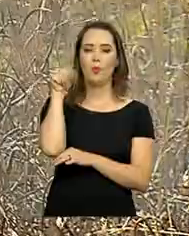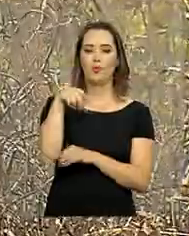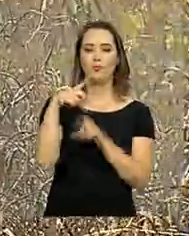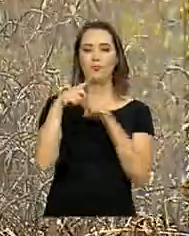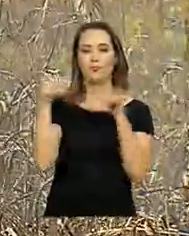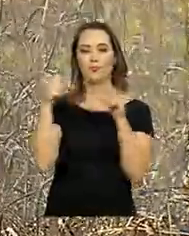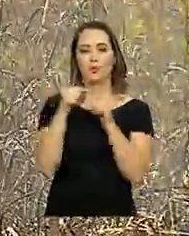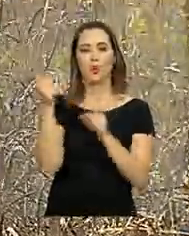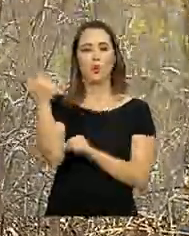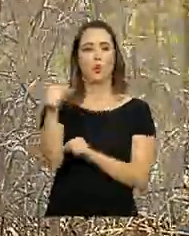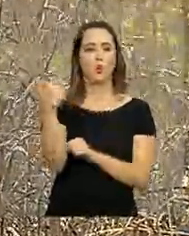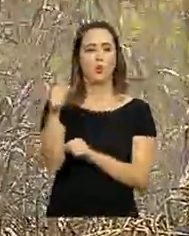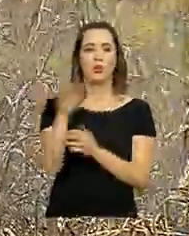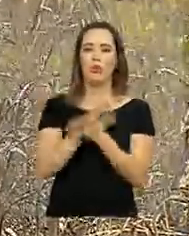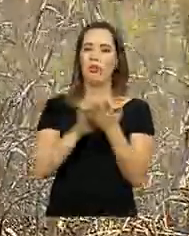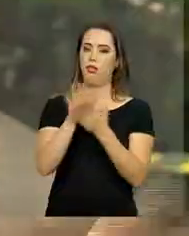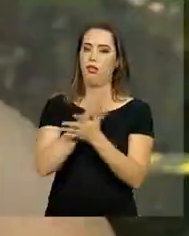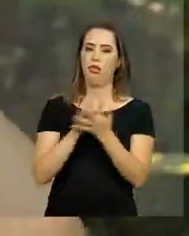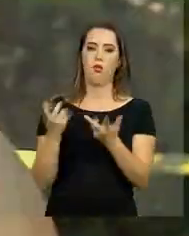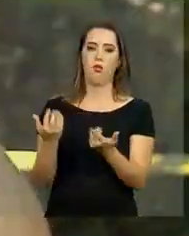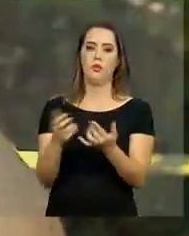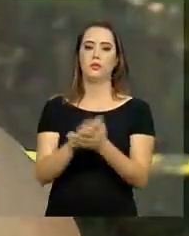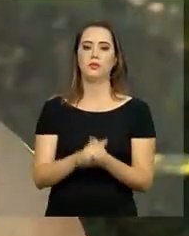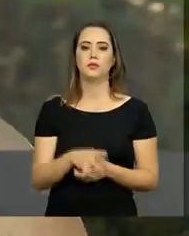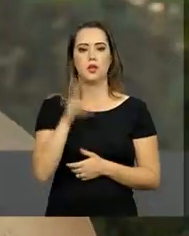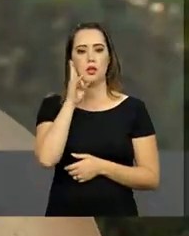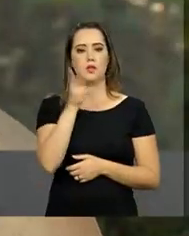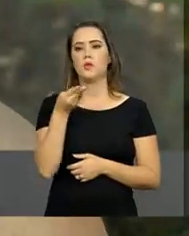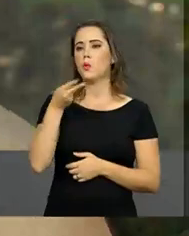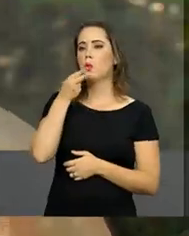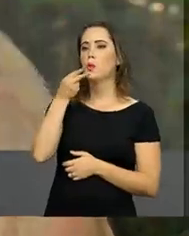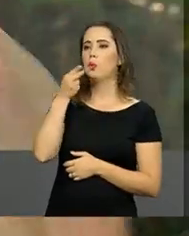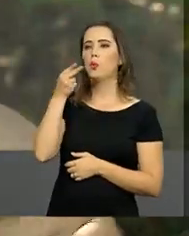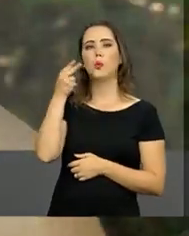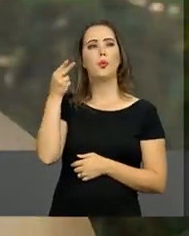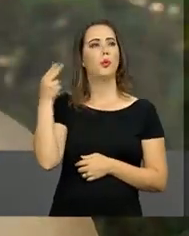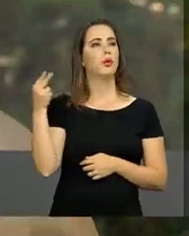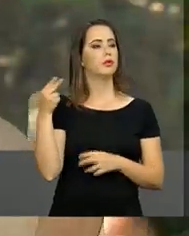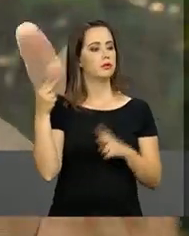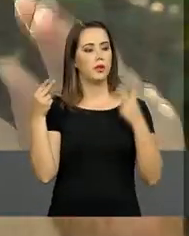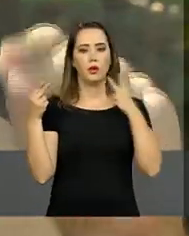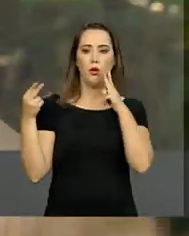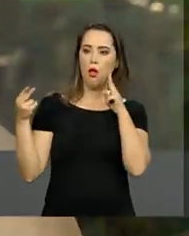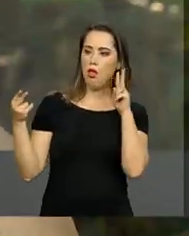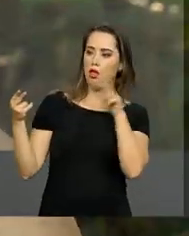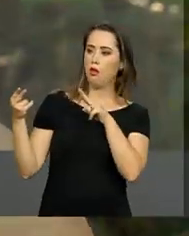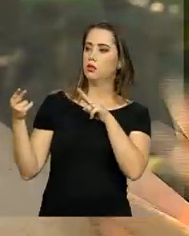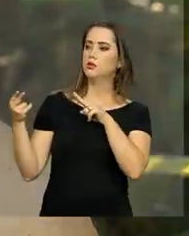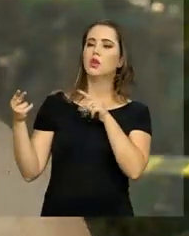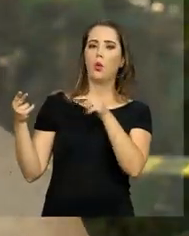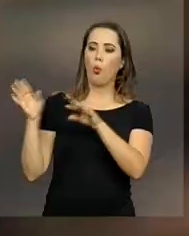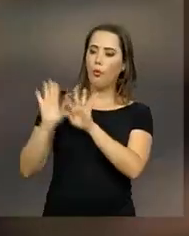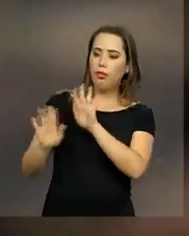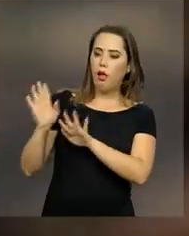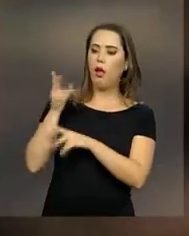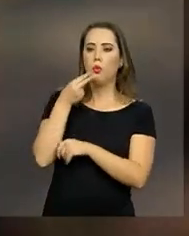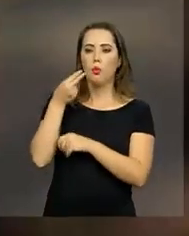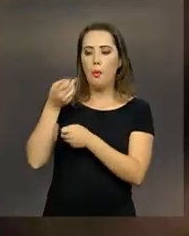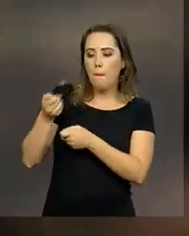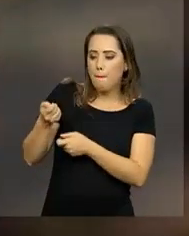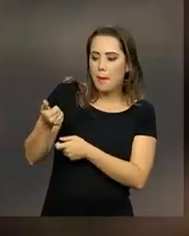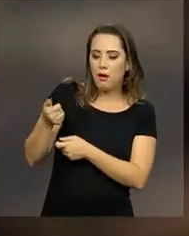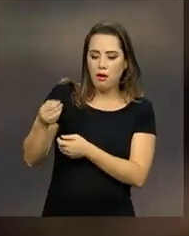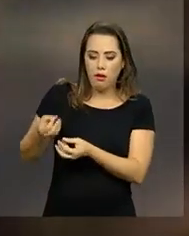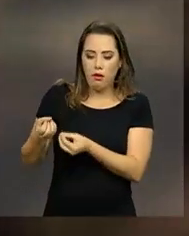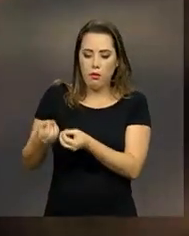não vai ter incêndio este ano se eu vejo alguém está fumando do lado eu costuma deve realizar-se um pouquinho chato pedir para ter cuidado com quem dá